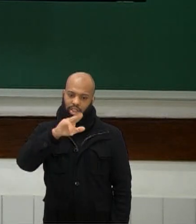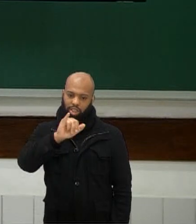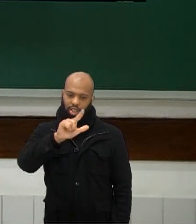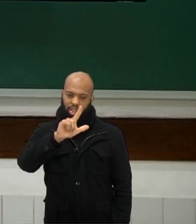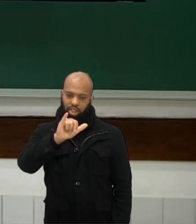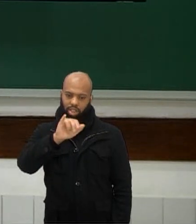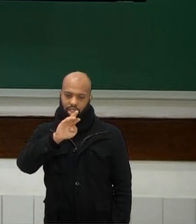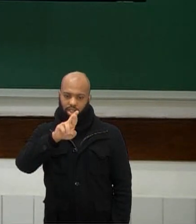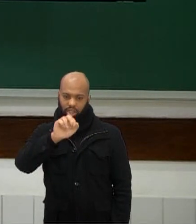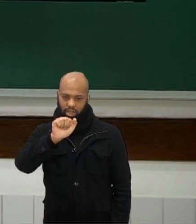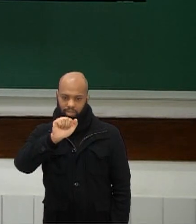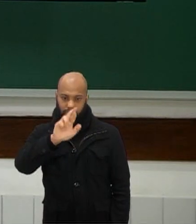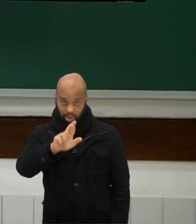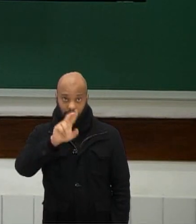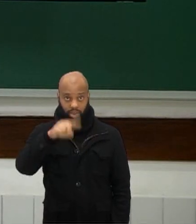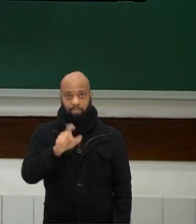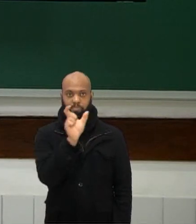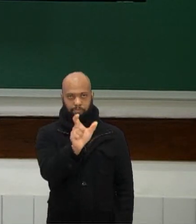ele apanhou.